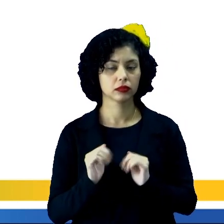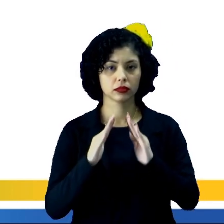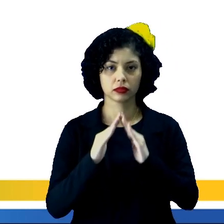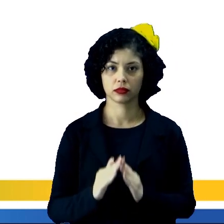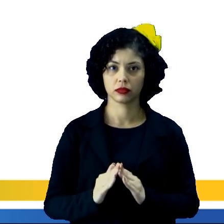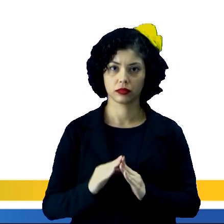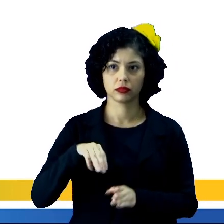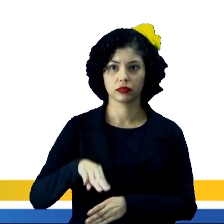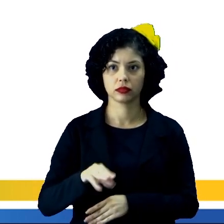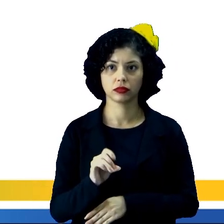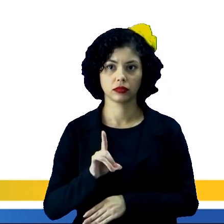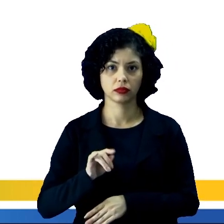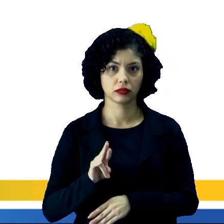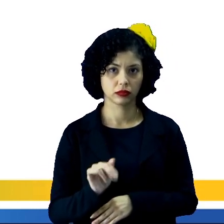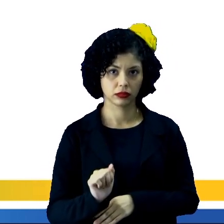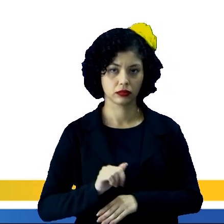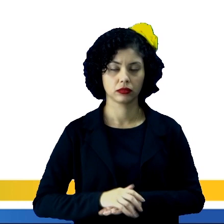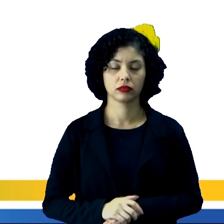em Madrid.